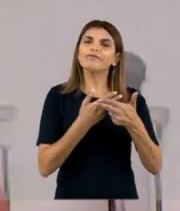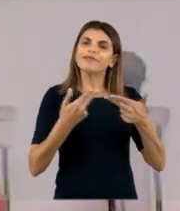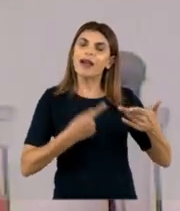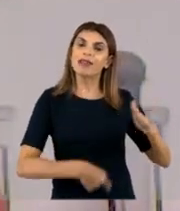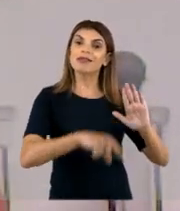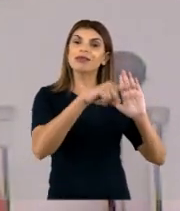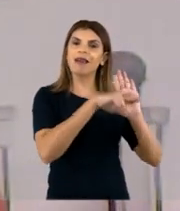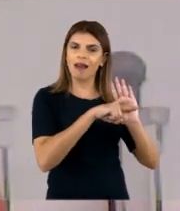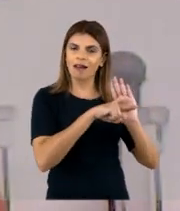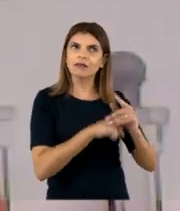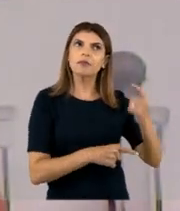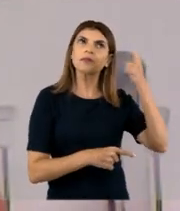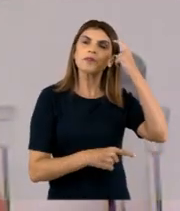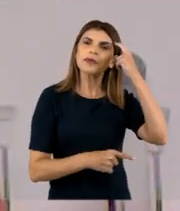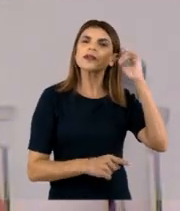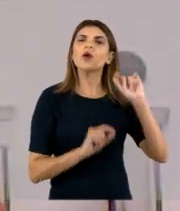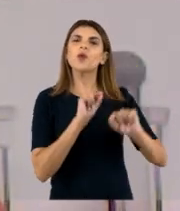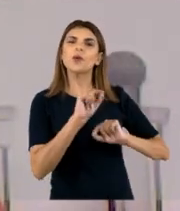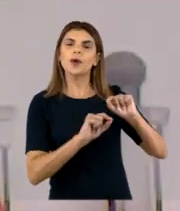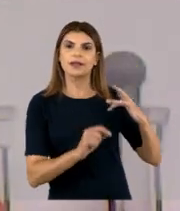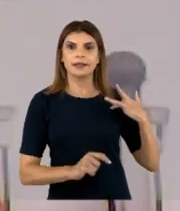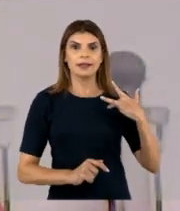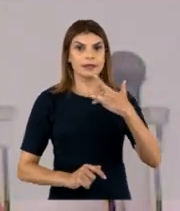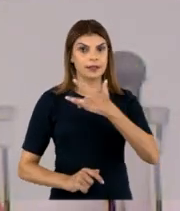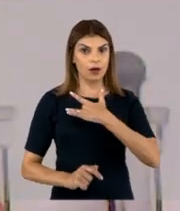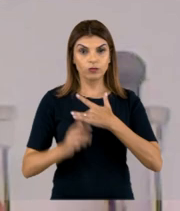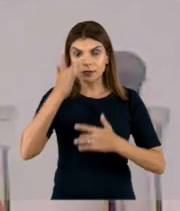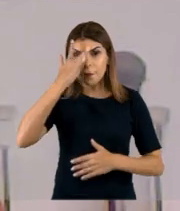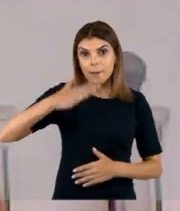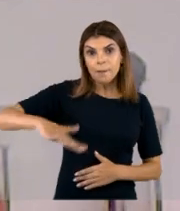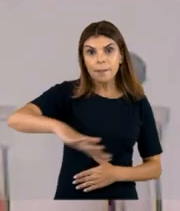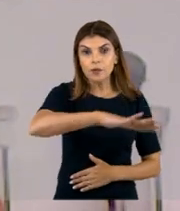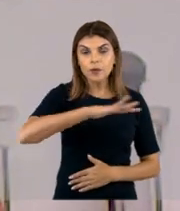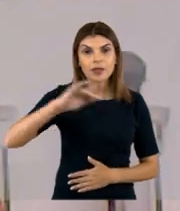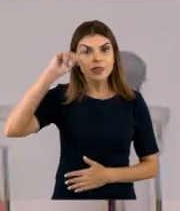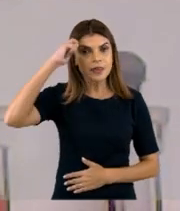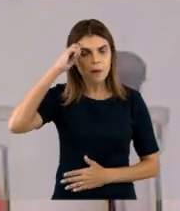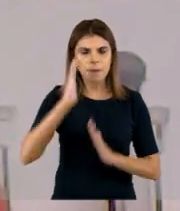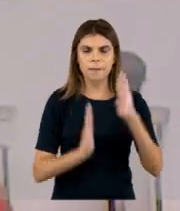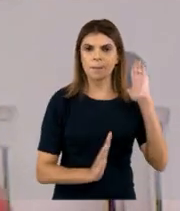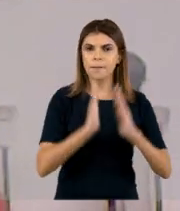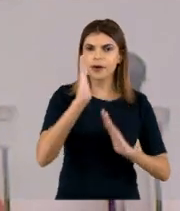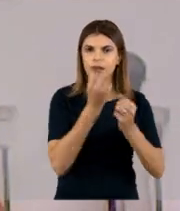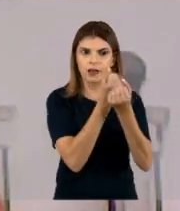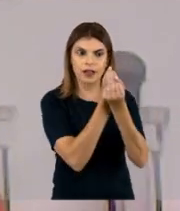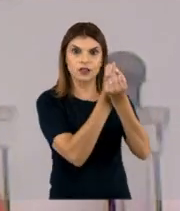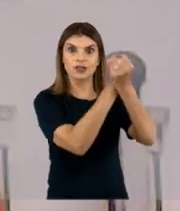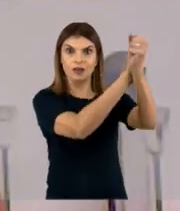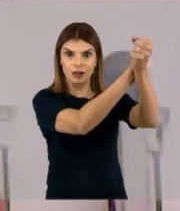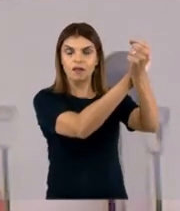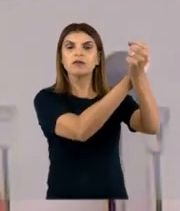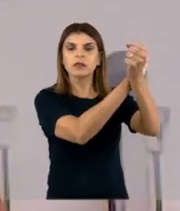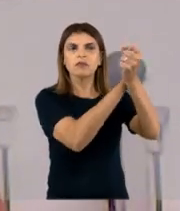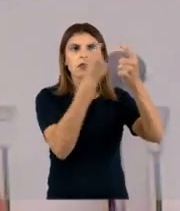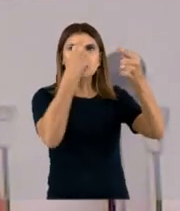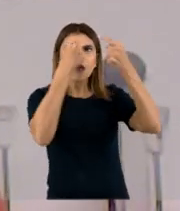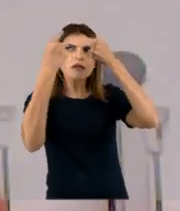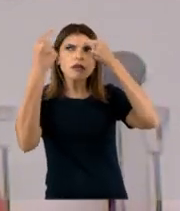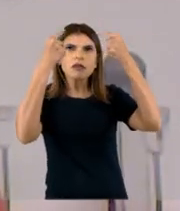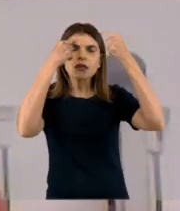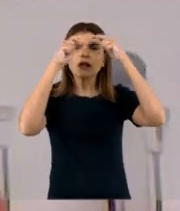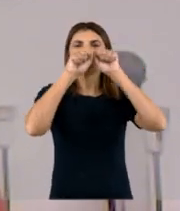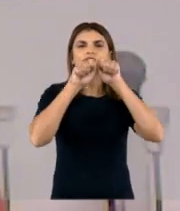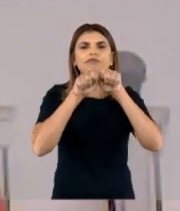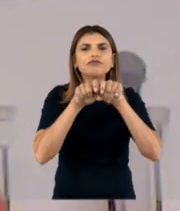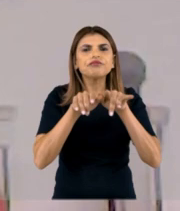desfechos negativos quando pensamos em saúde em relação à população negra. Desde o período da escravidão, muitas ideias